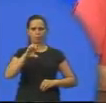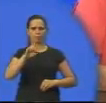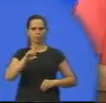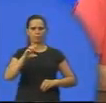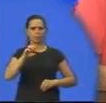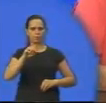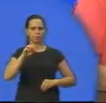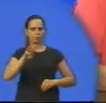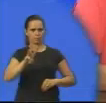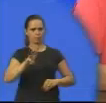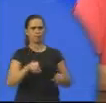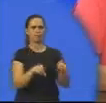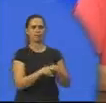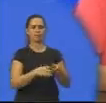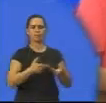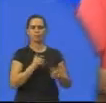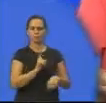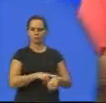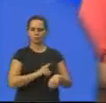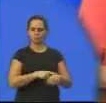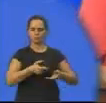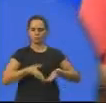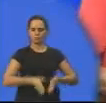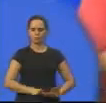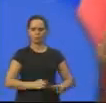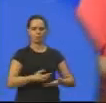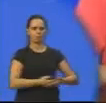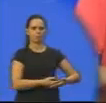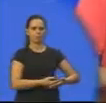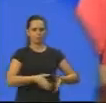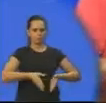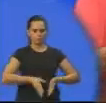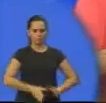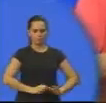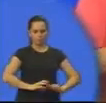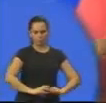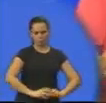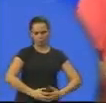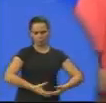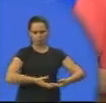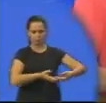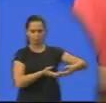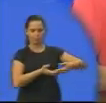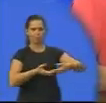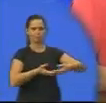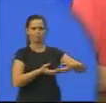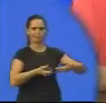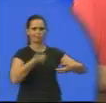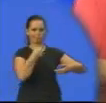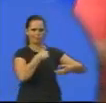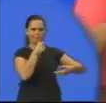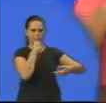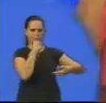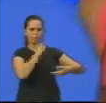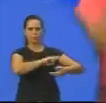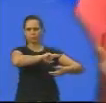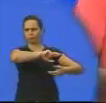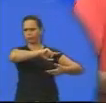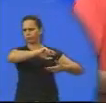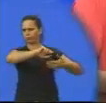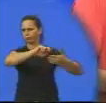momento do parto, então, é o momento em que o bebê é retirado ou sai do útero materno. Nós temos